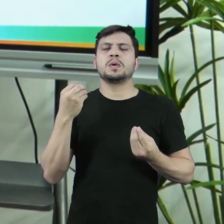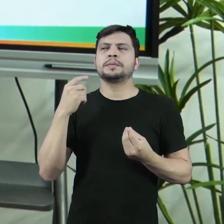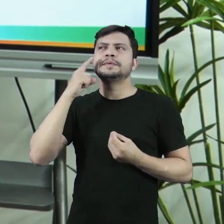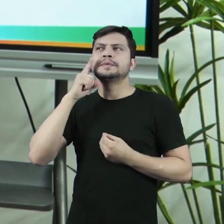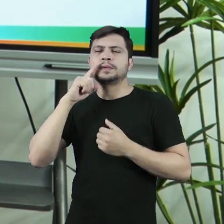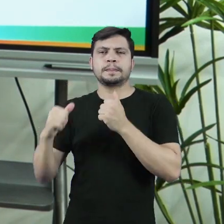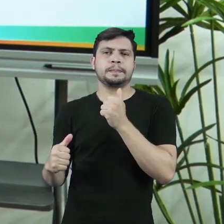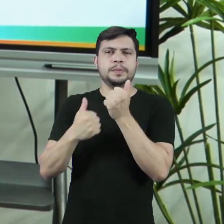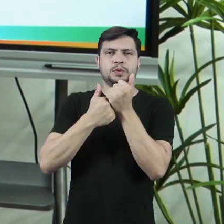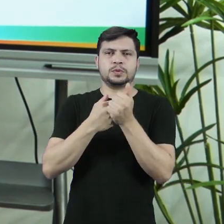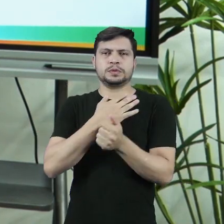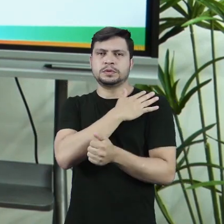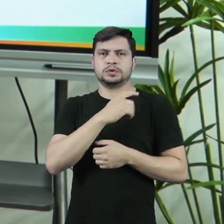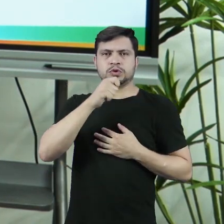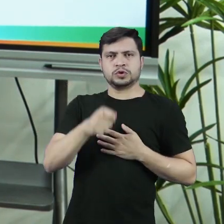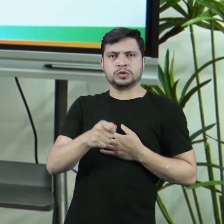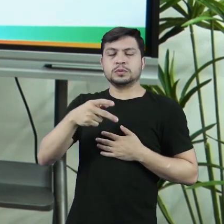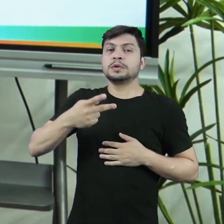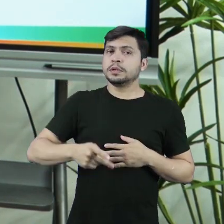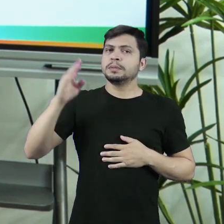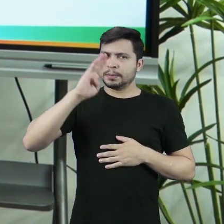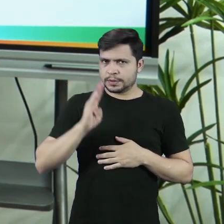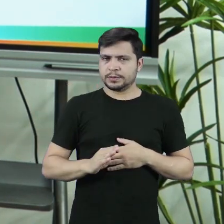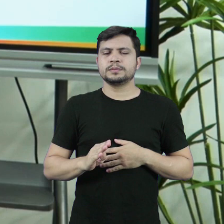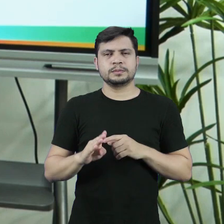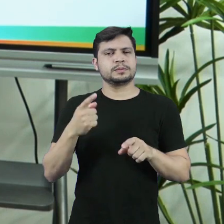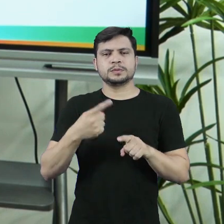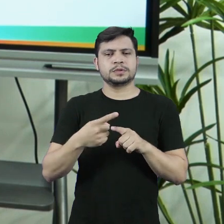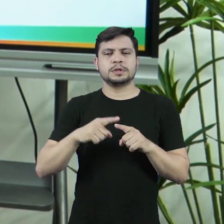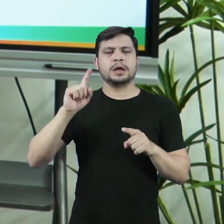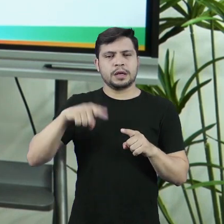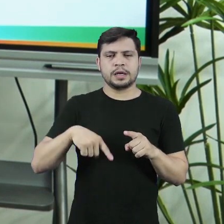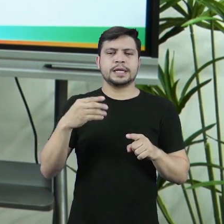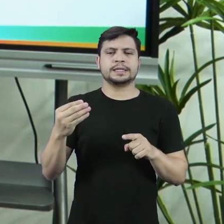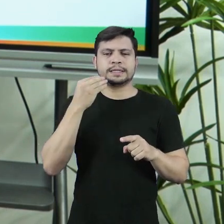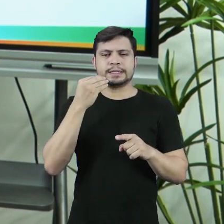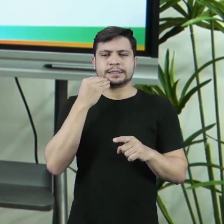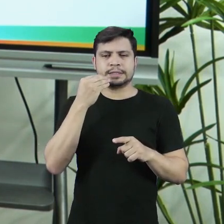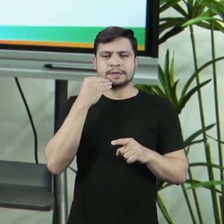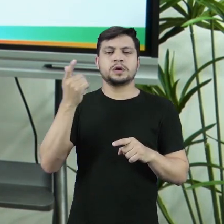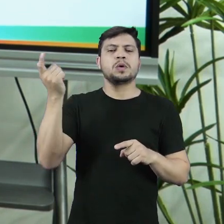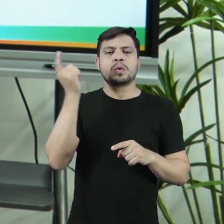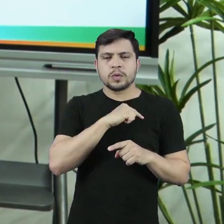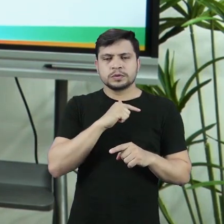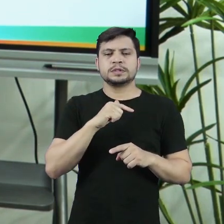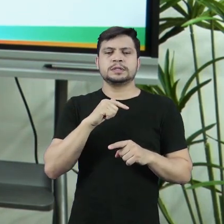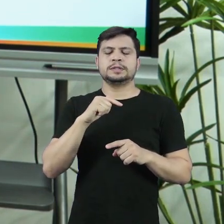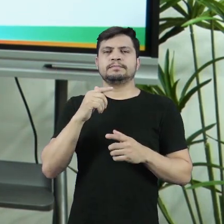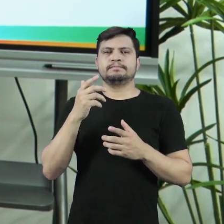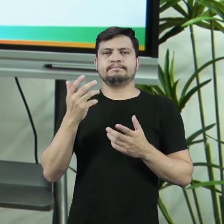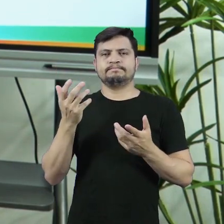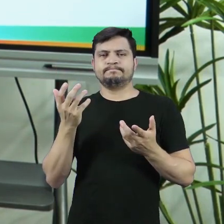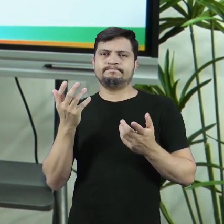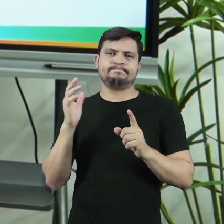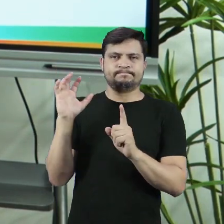essa participação. Era uma tentativa de garantir a intervenção norte-americana em um território que era essencial e